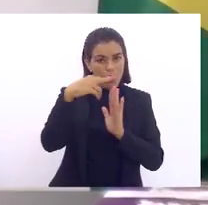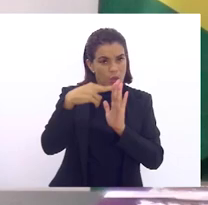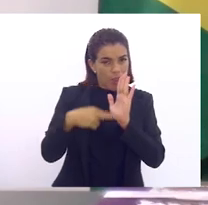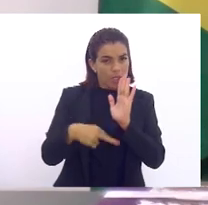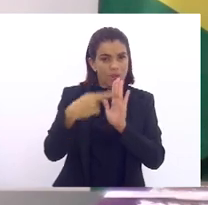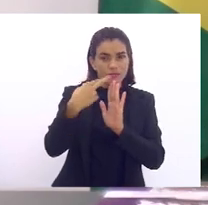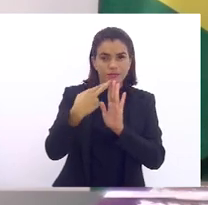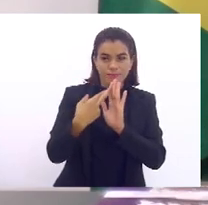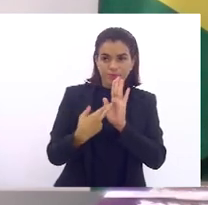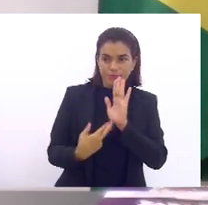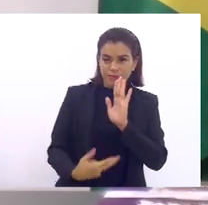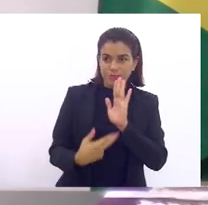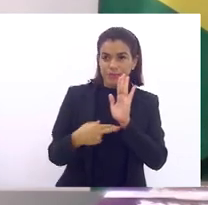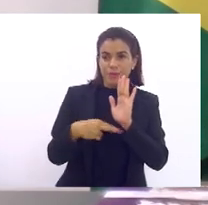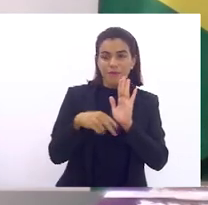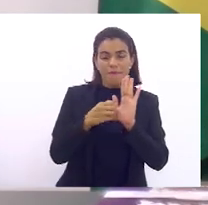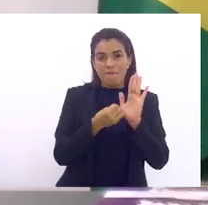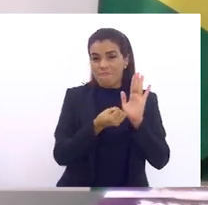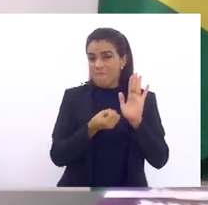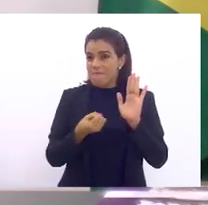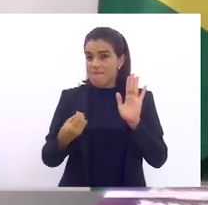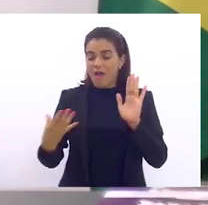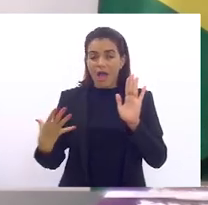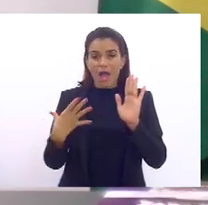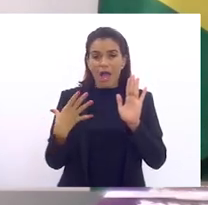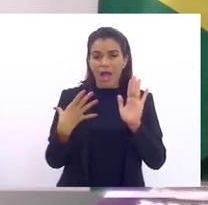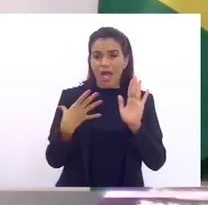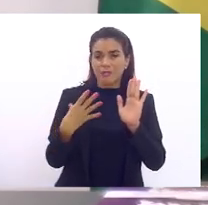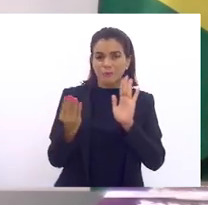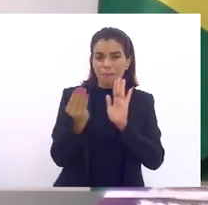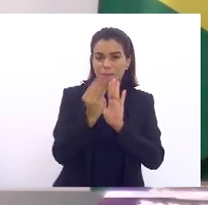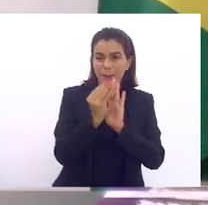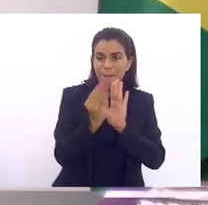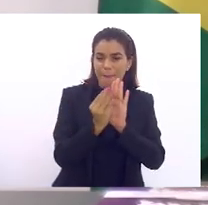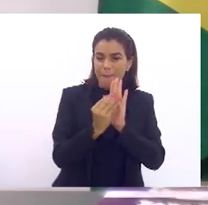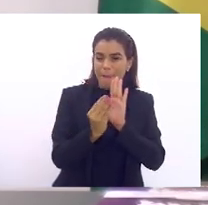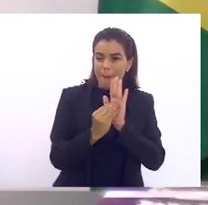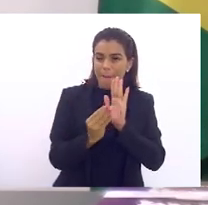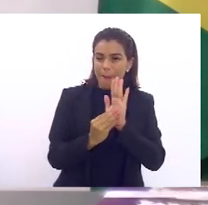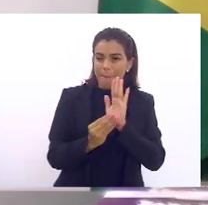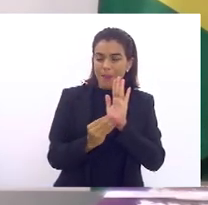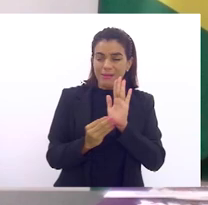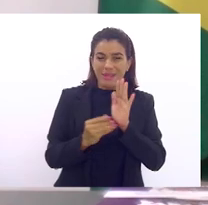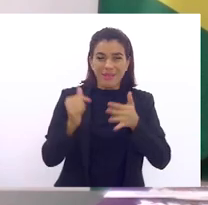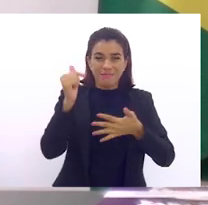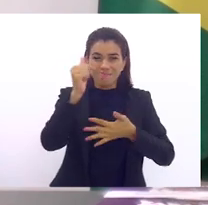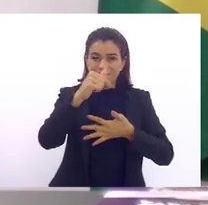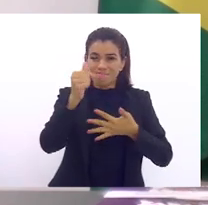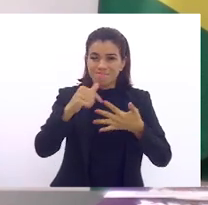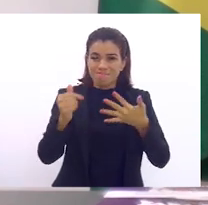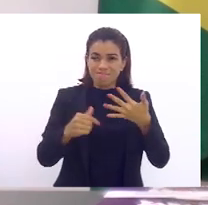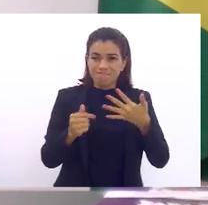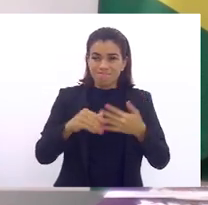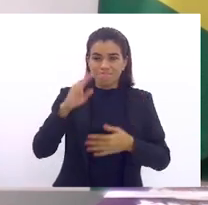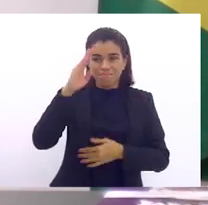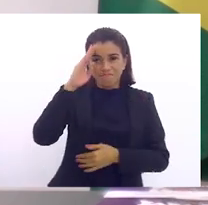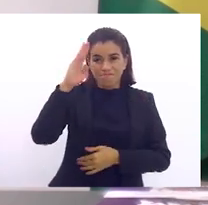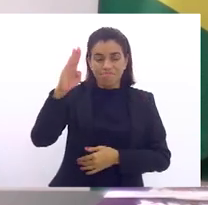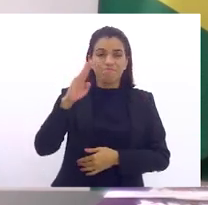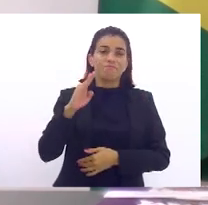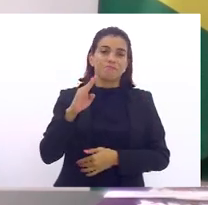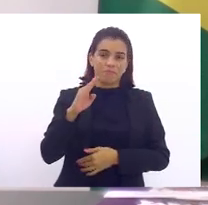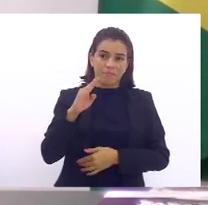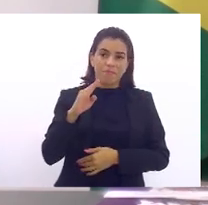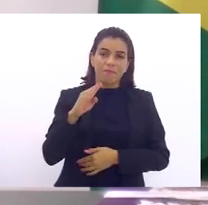relatório vários encaminhamentos muito importantes vocês tocaram em Pontos cruciais pro enfrentamento à